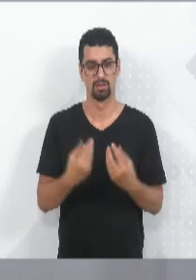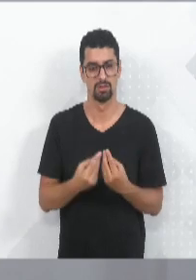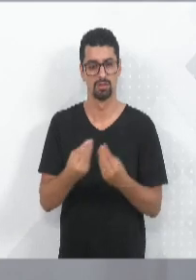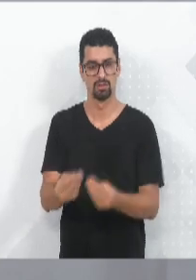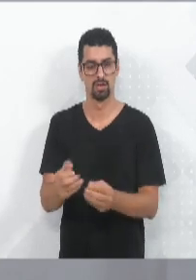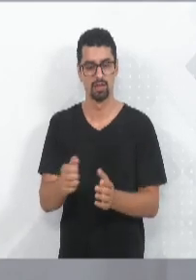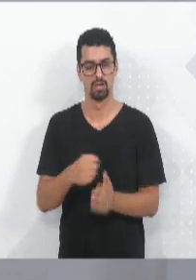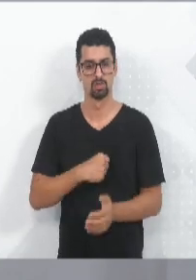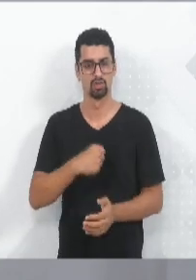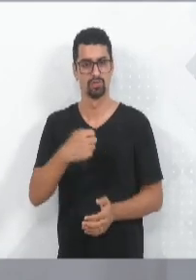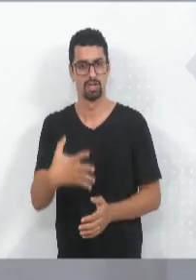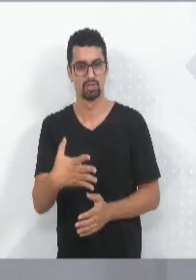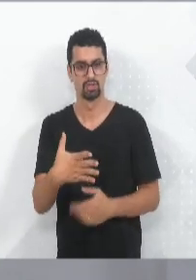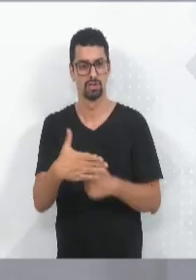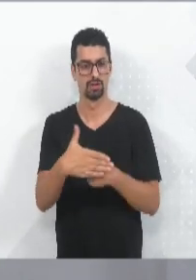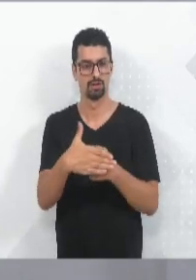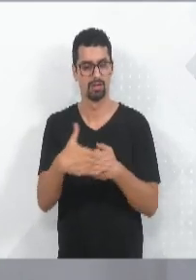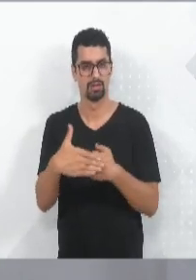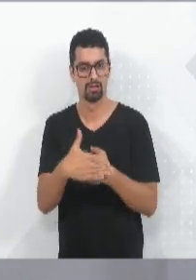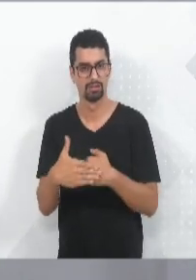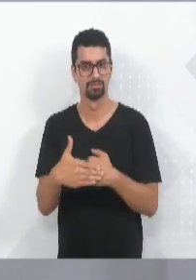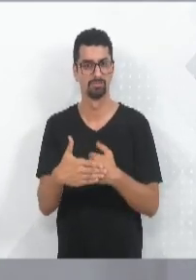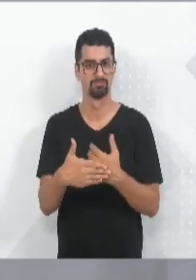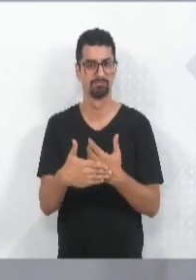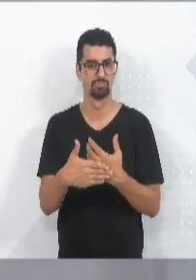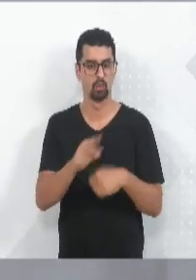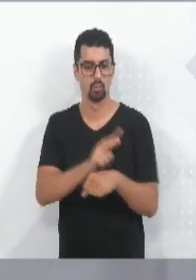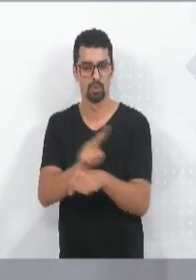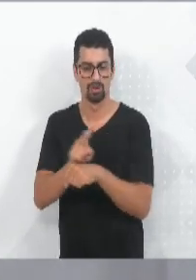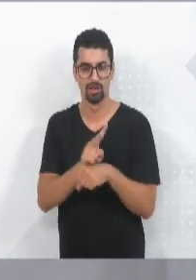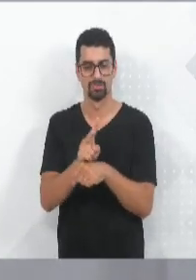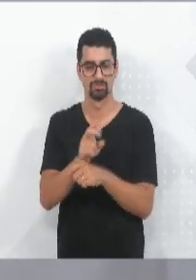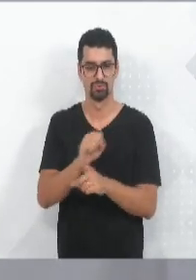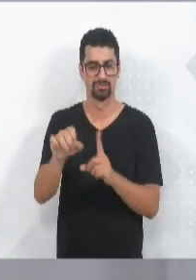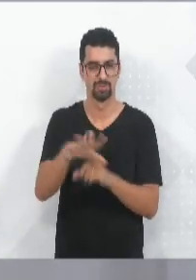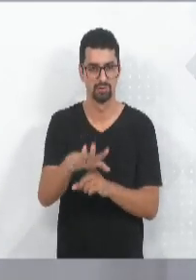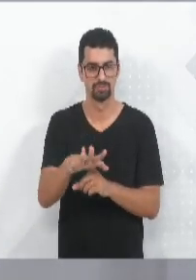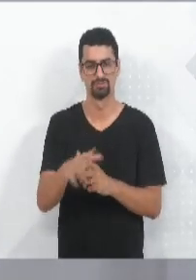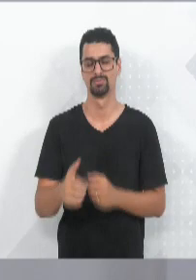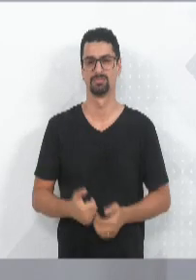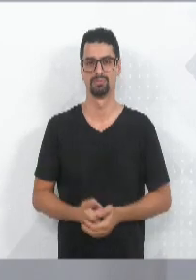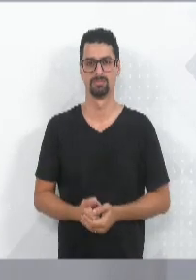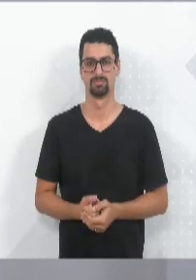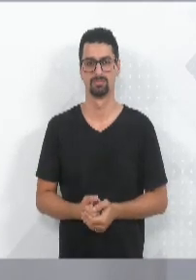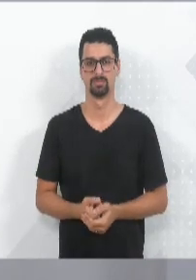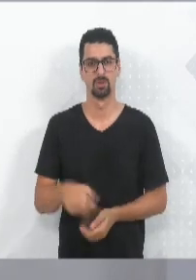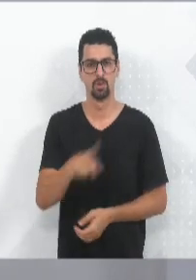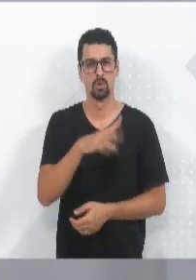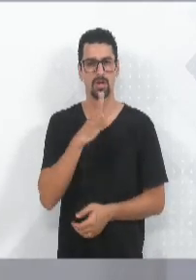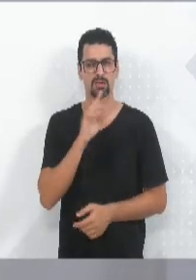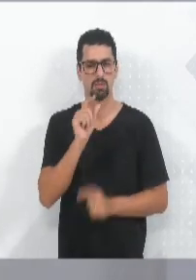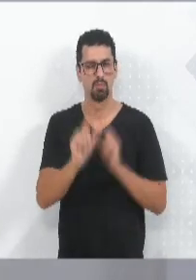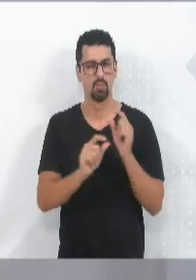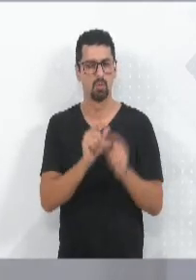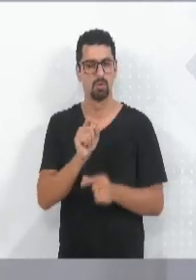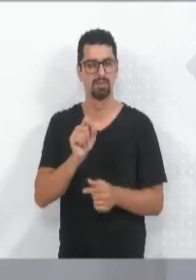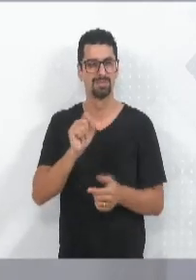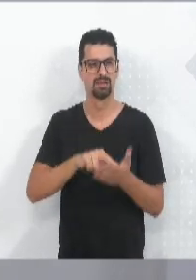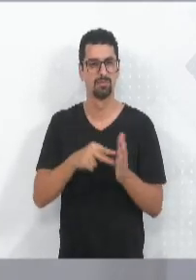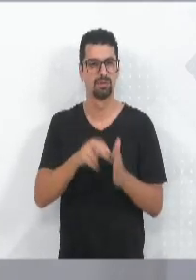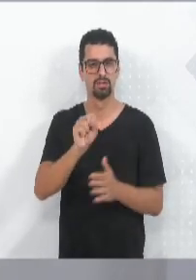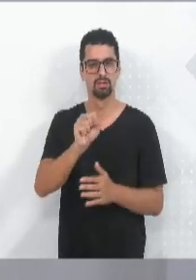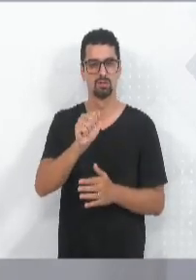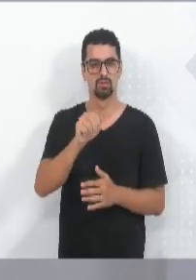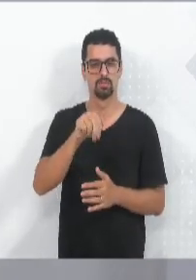atividades de caridade pois bem para vocês conhecerem um pouco o que é a somar a somar é a sociedade